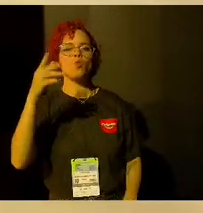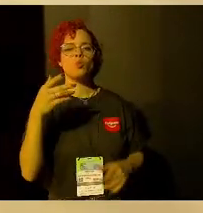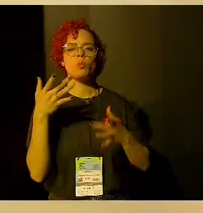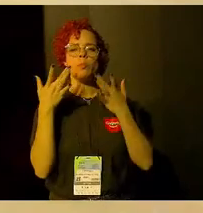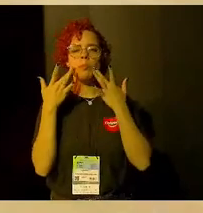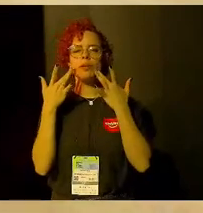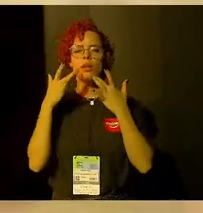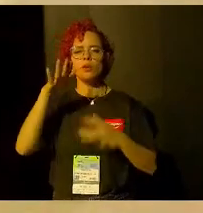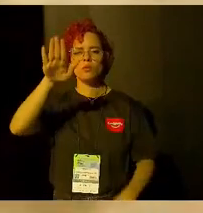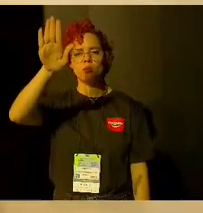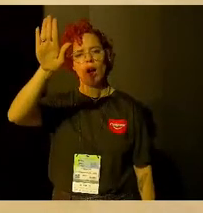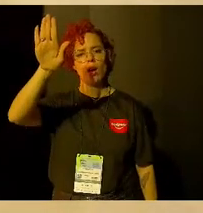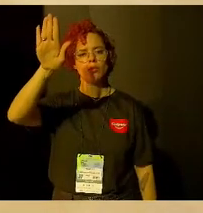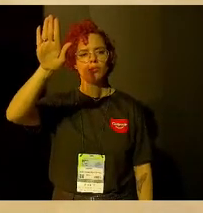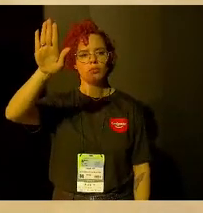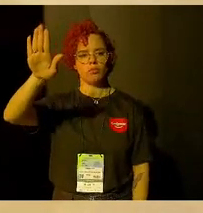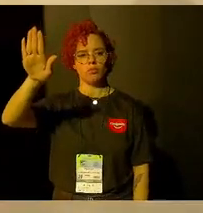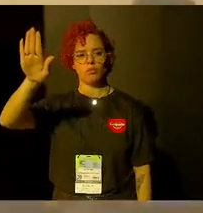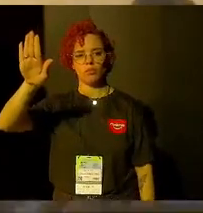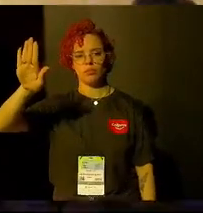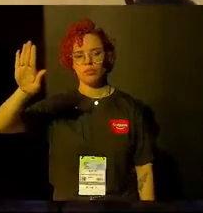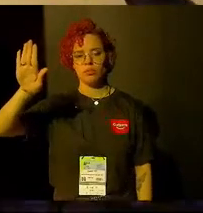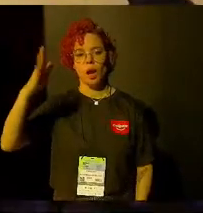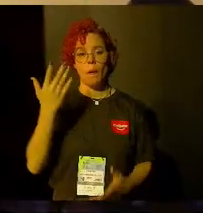mão direita levantada